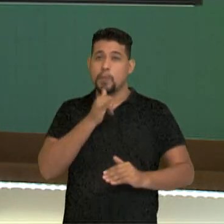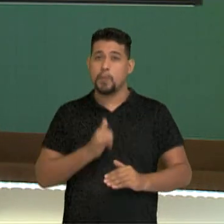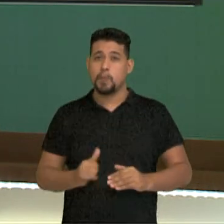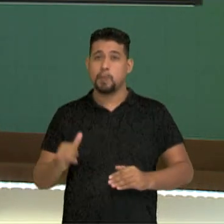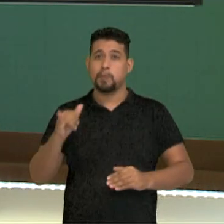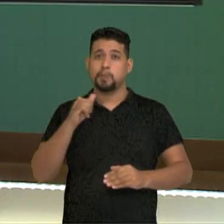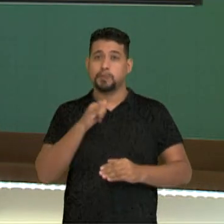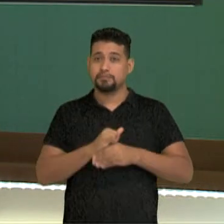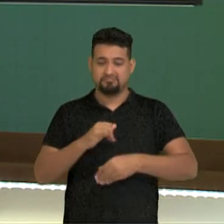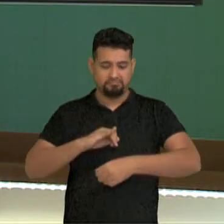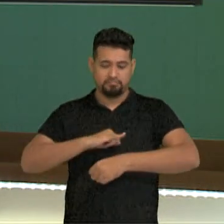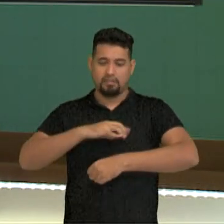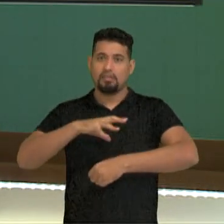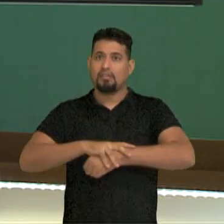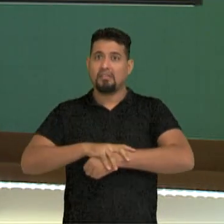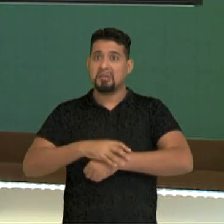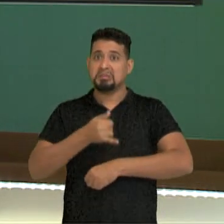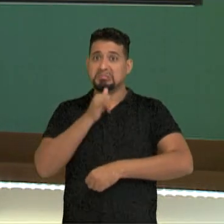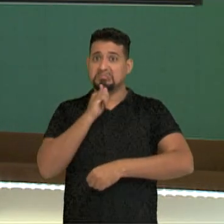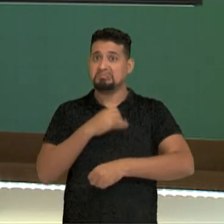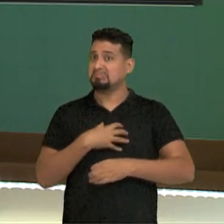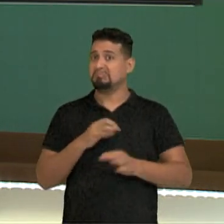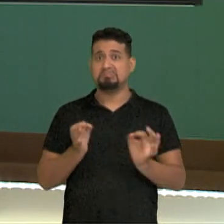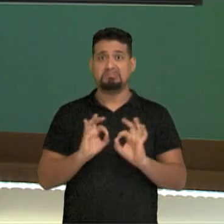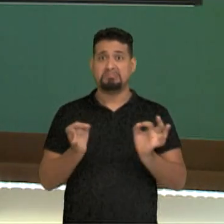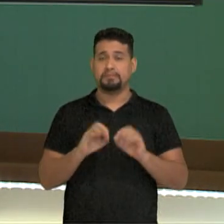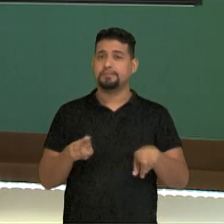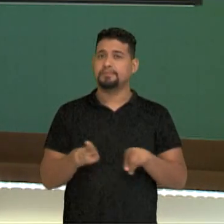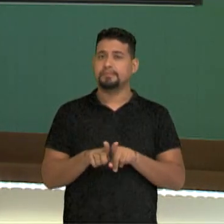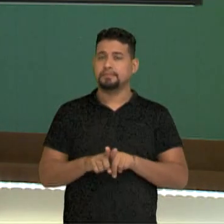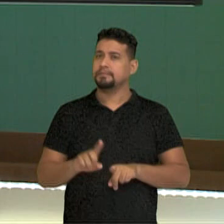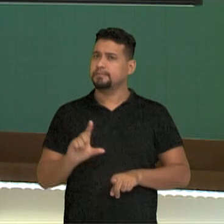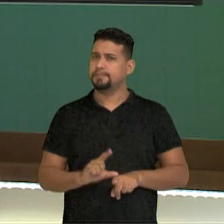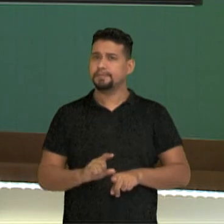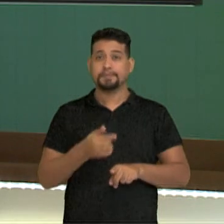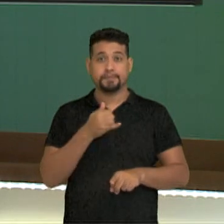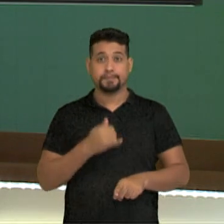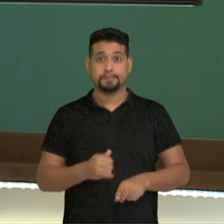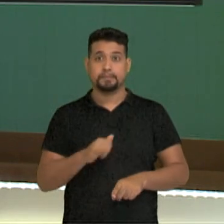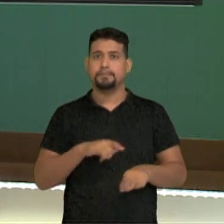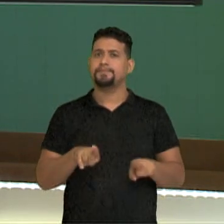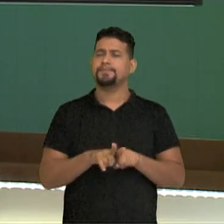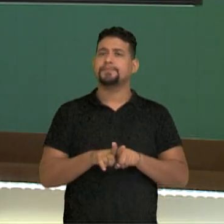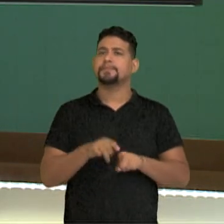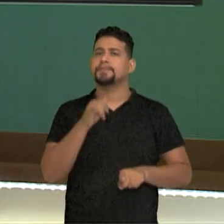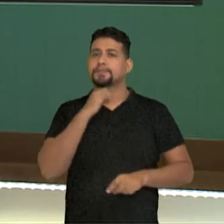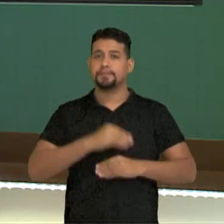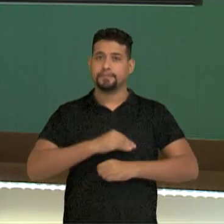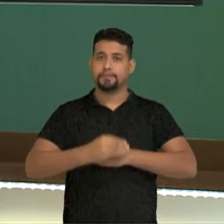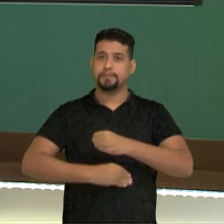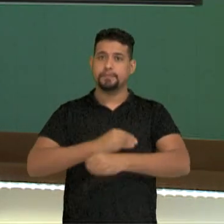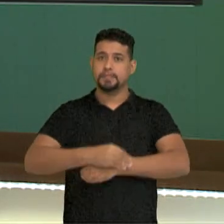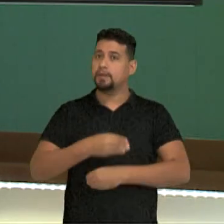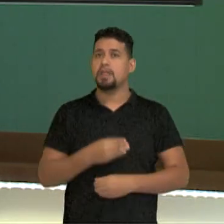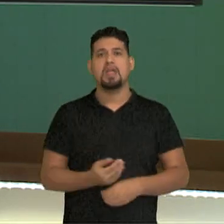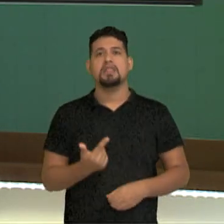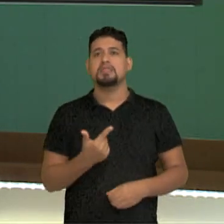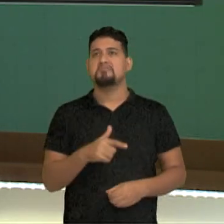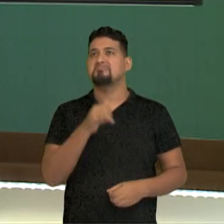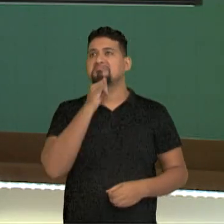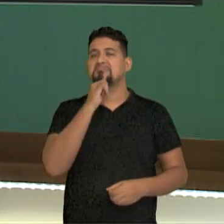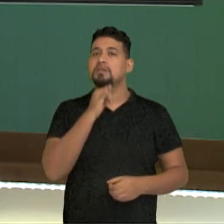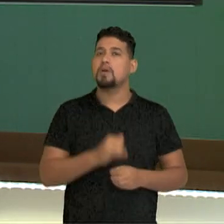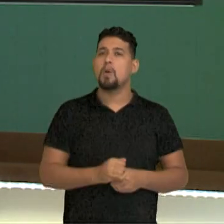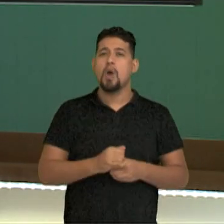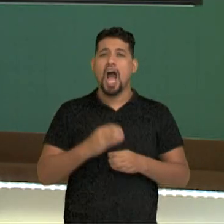eletricidade. A baixa condutividade térmica, lembre-se, o isolante, pessoal, ele não deixa